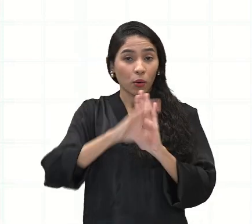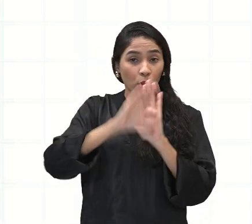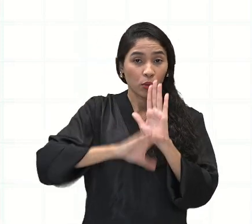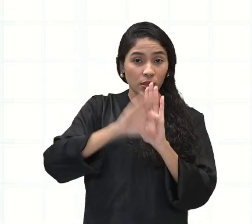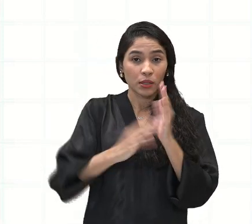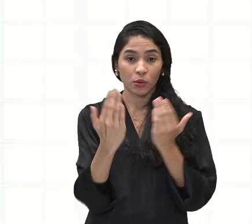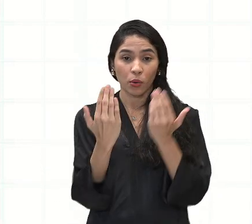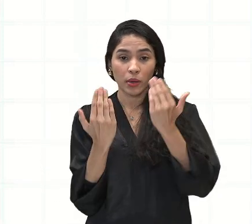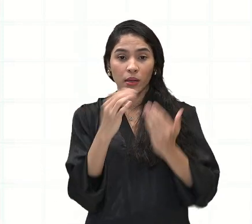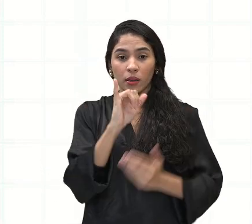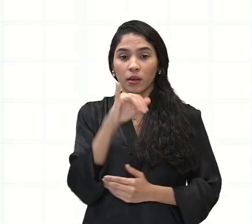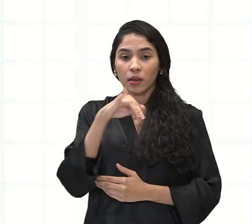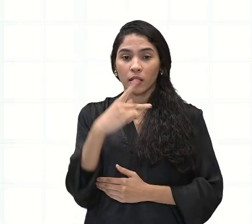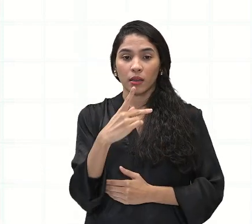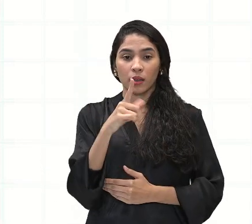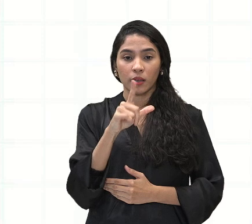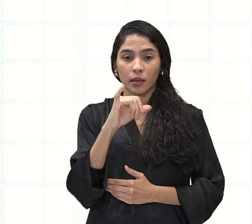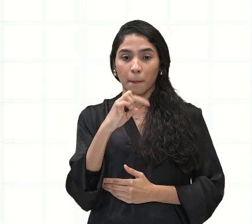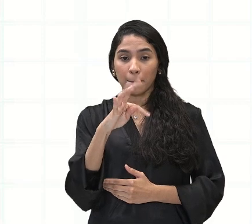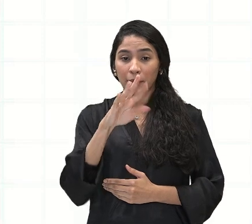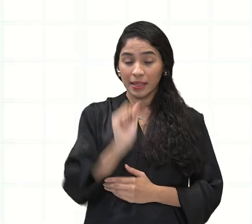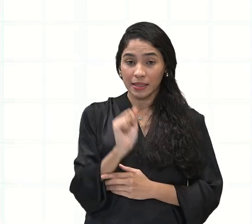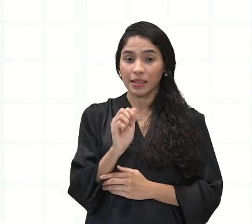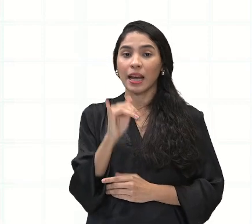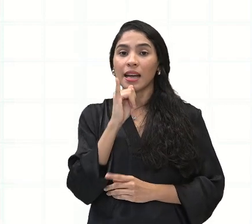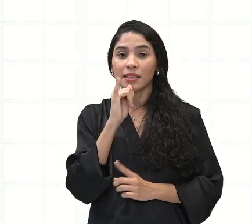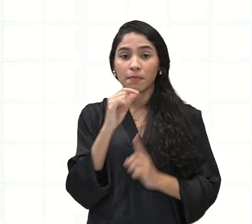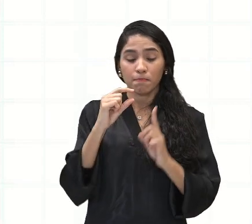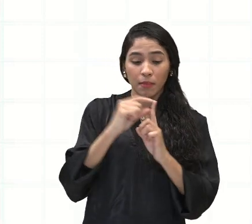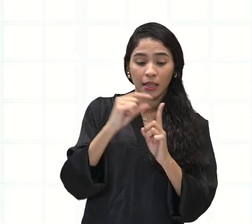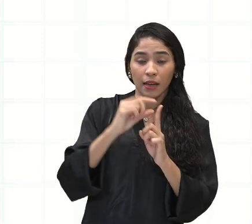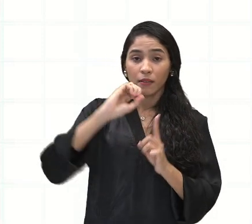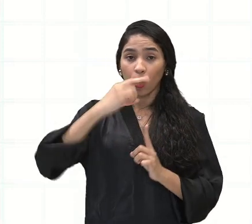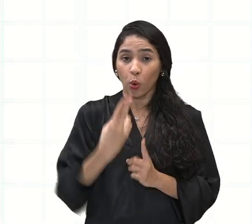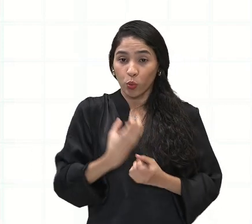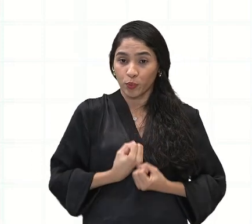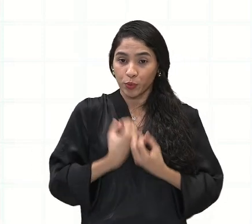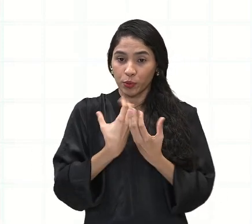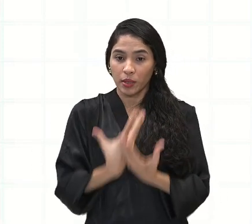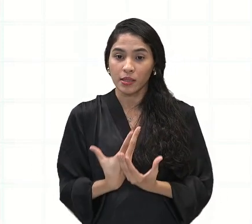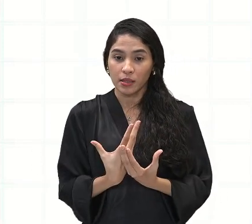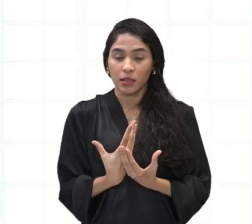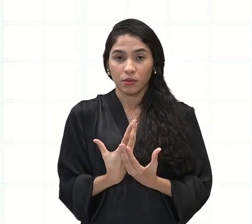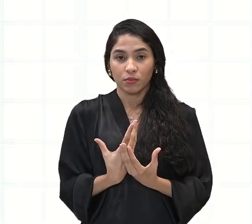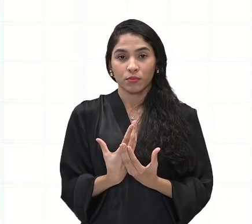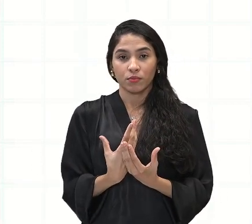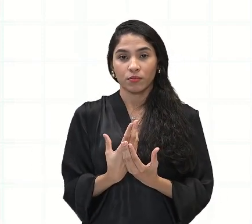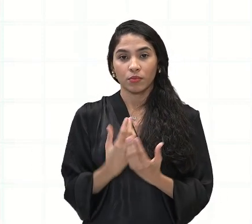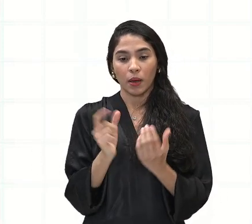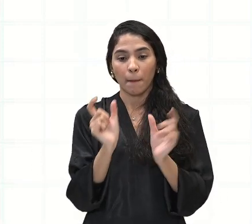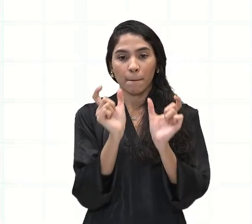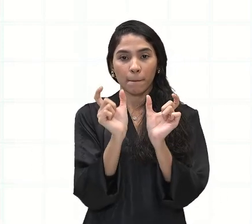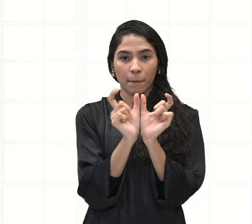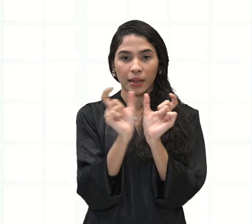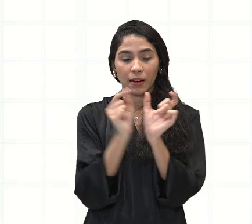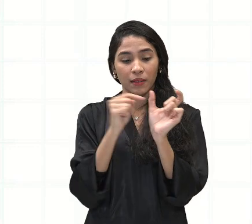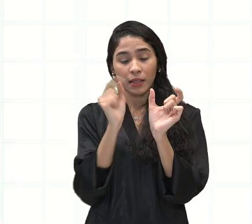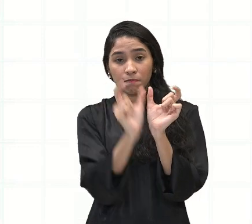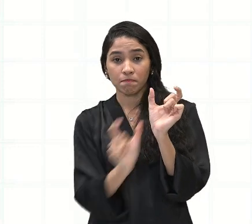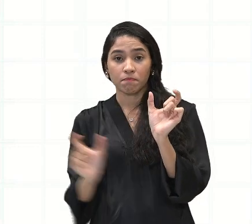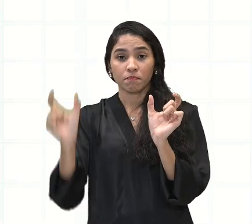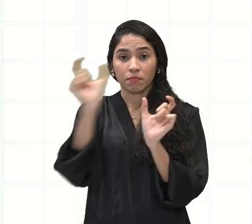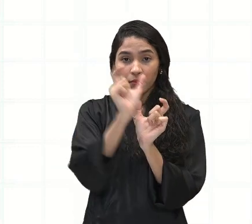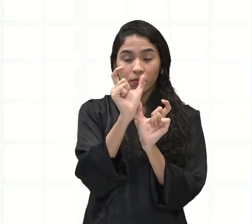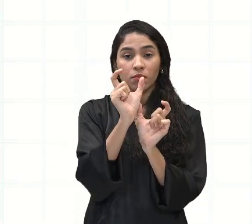implícita entre esses dois termos. Então, essa palavra ou expressão vai ser usada no lugar de uma outra, sem que haja uma relação direta